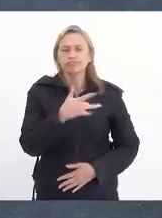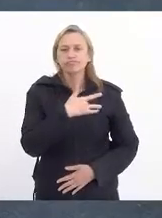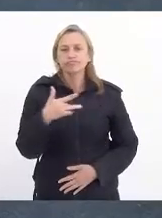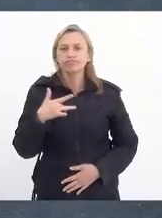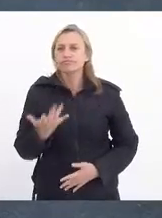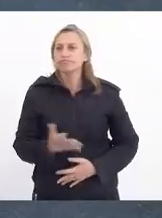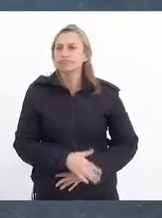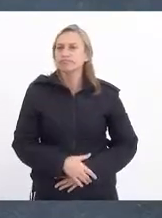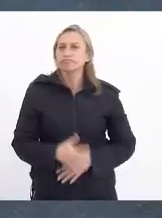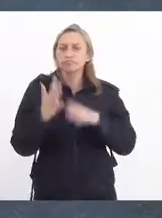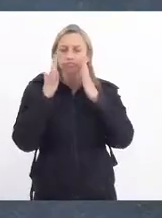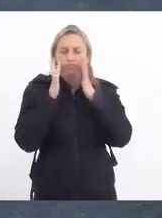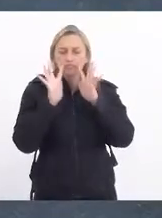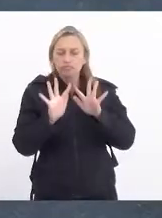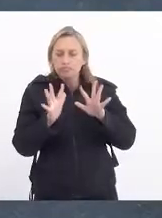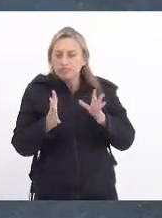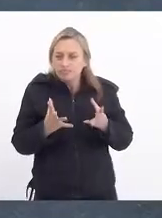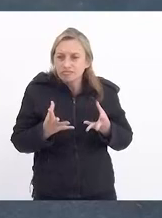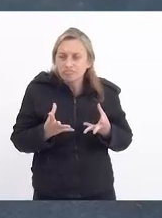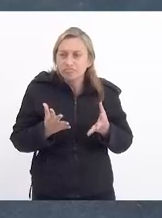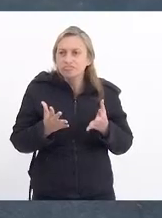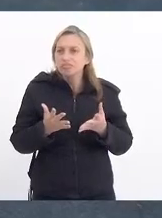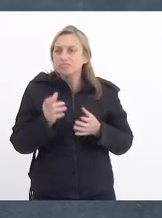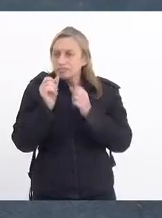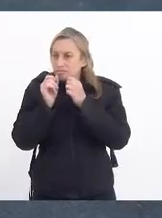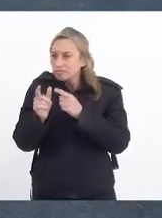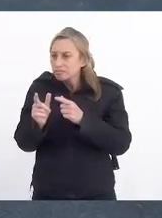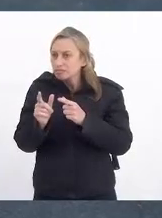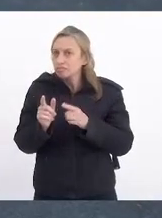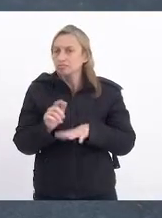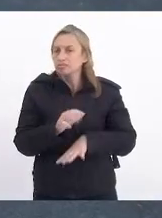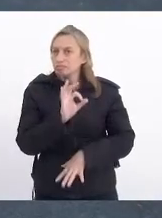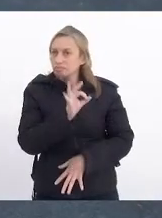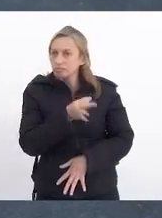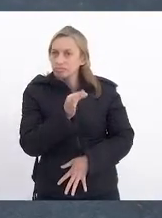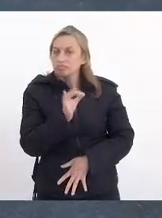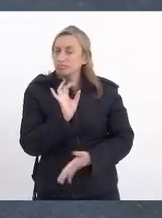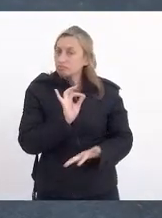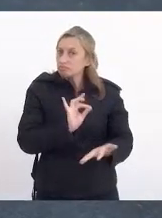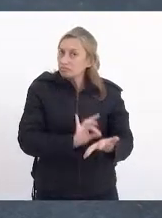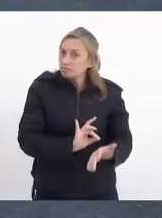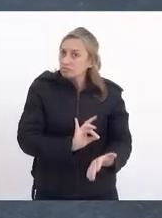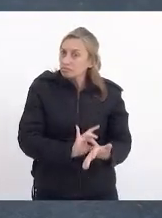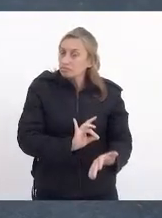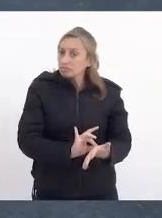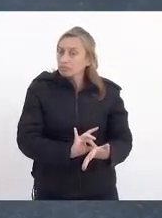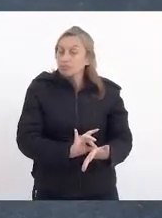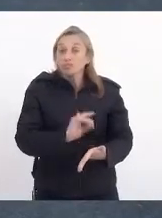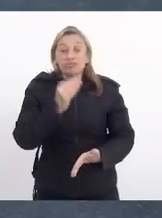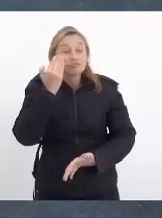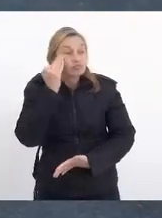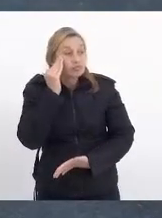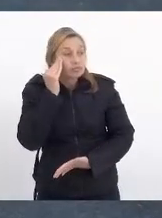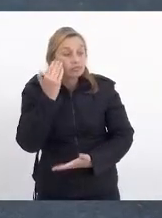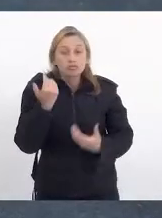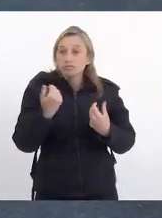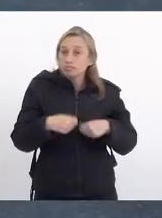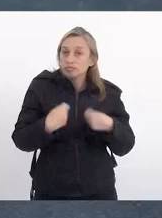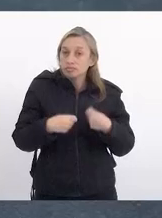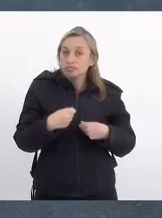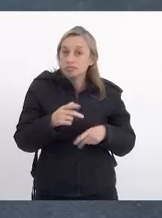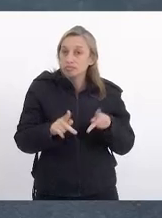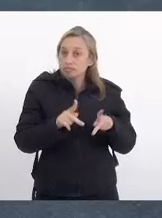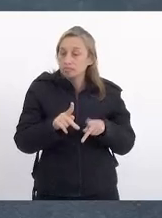saúde Eu tenho um olhar mais crítico ainda Clínico para realmente é entender a necessidade